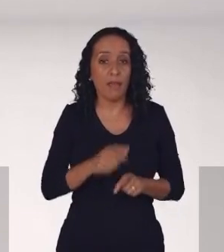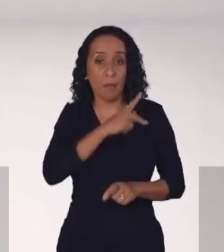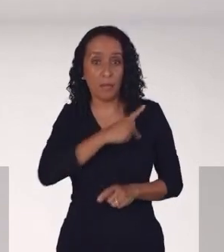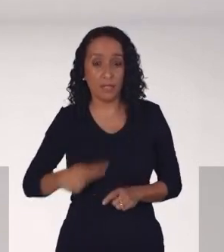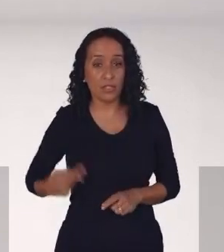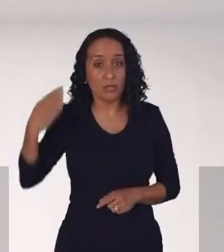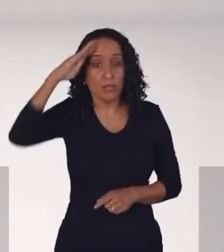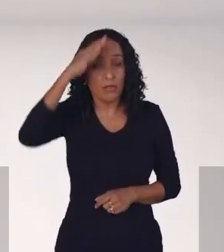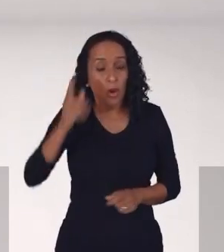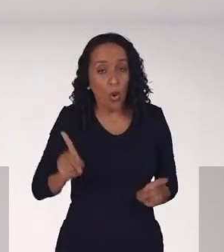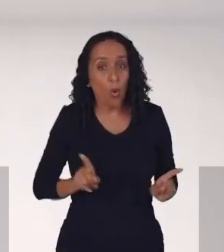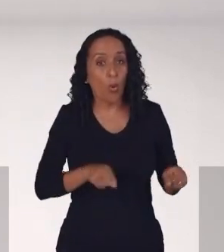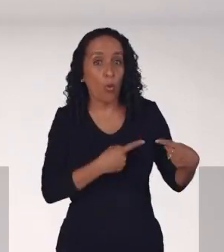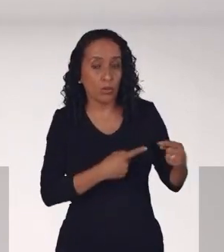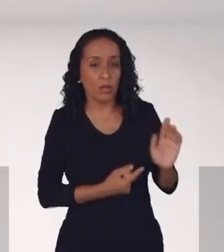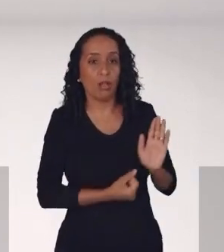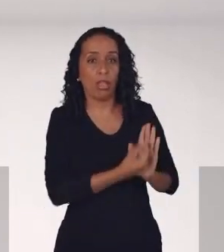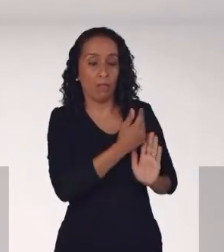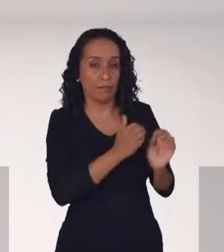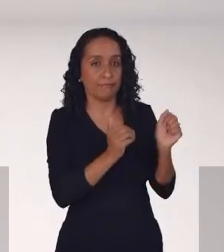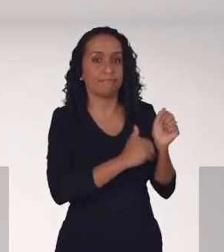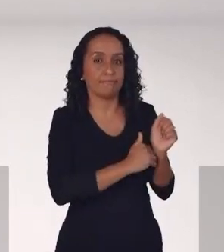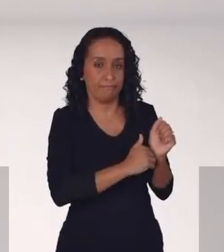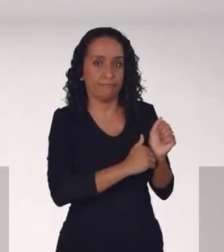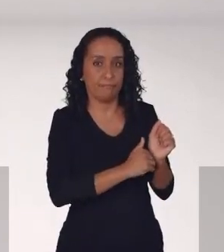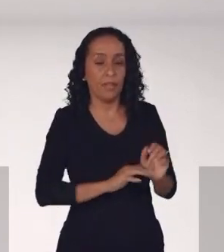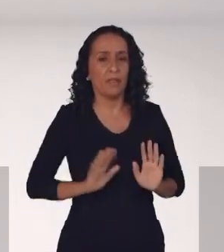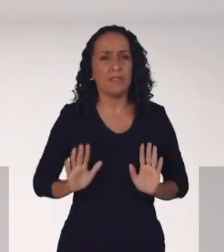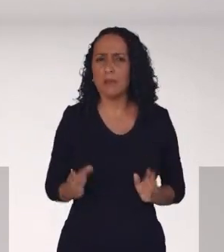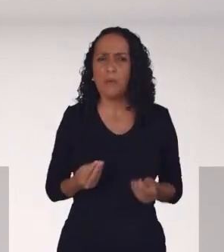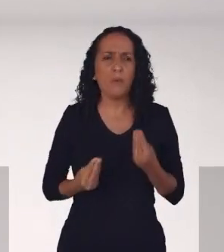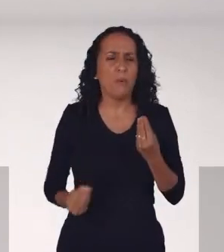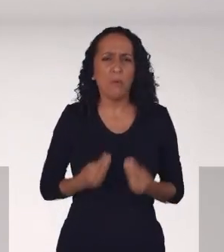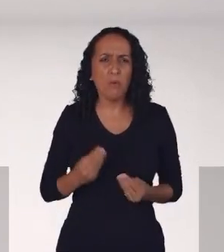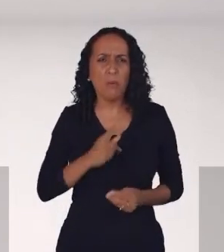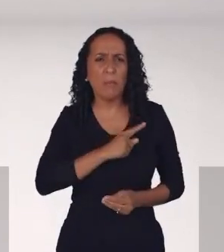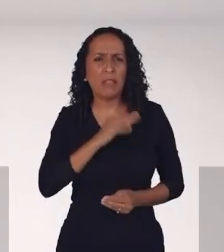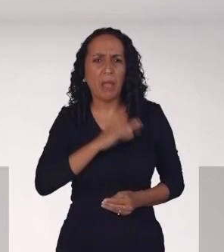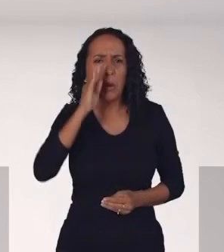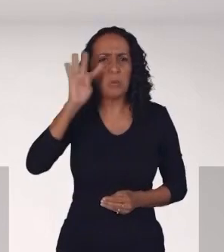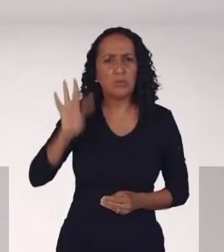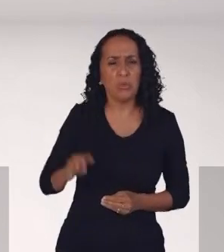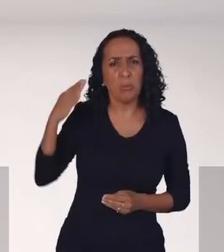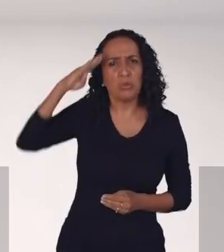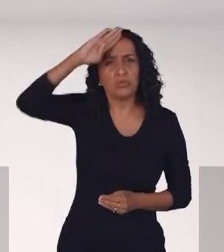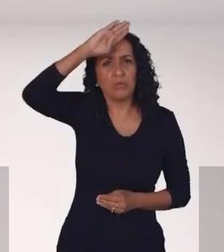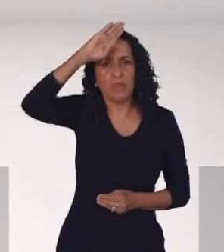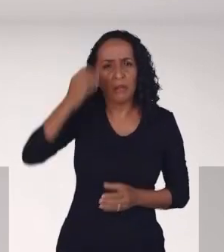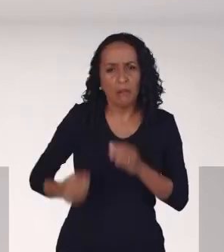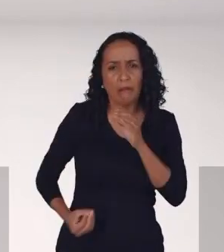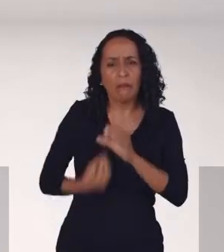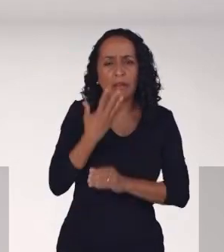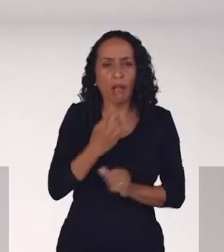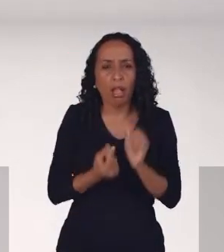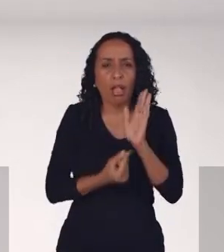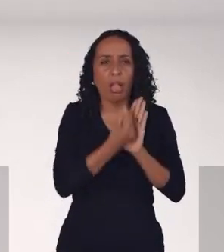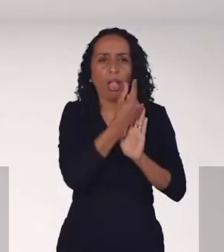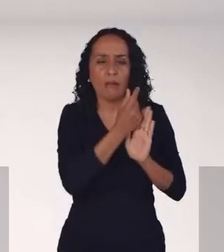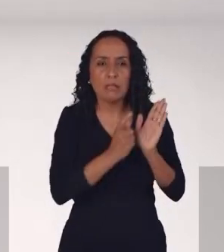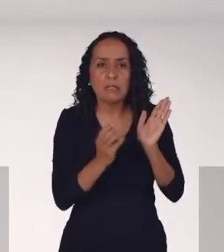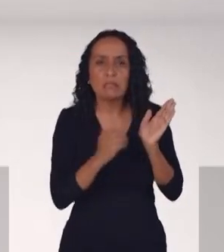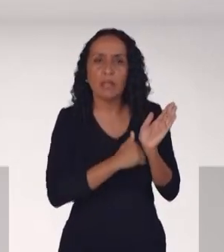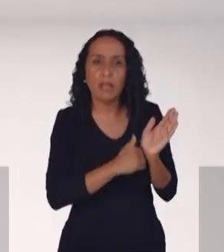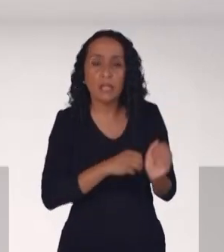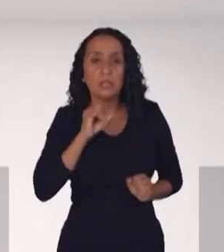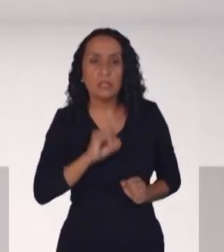12.527. E outra coisa, o presidente Bolsonaro foi contra o orçamento secreto. Então vem cá, como é que o PT pode acusar Bolsonaro